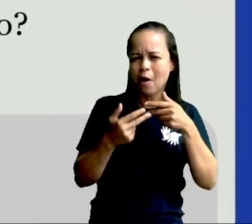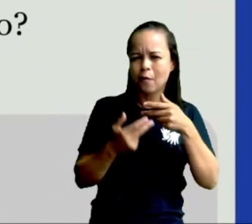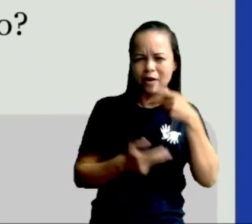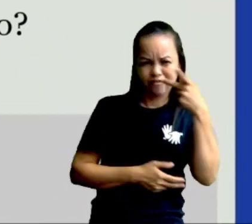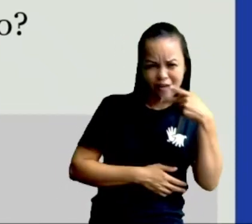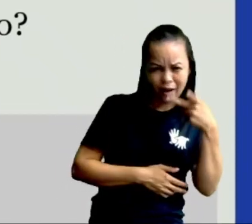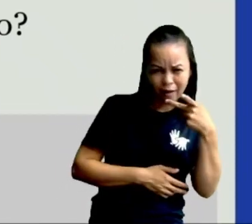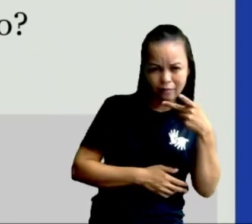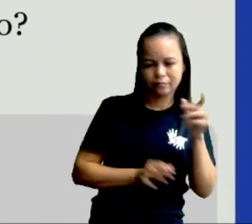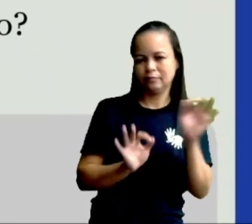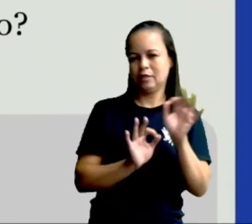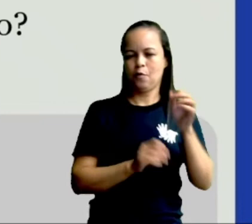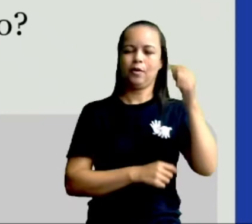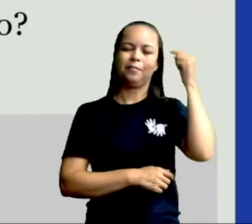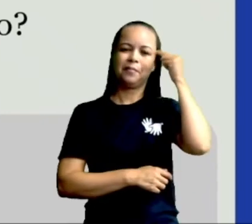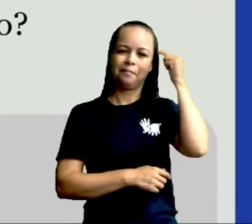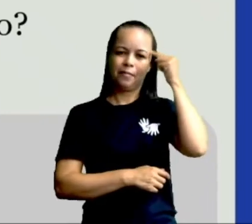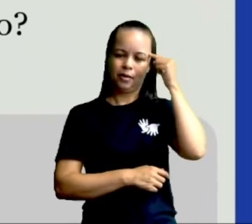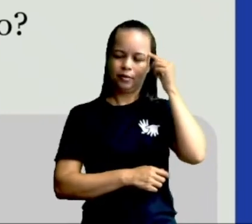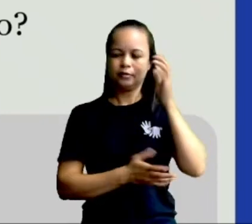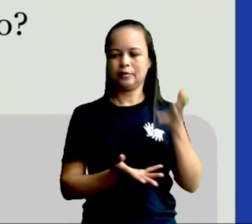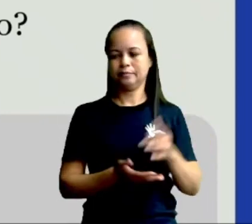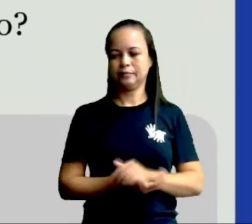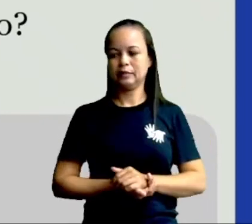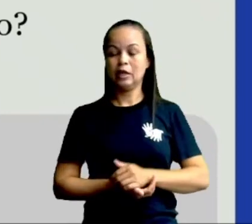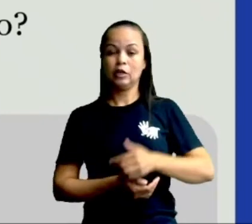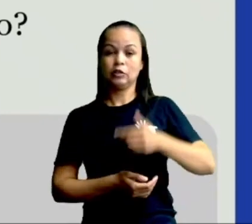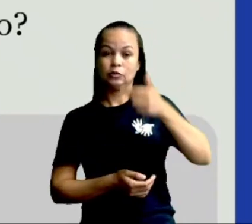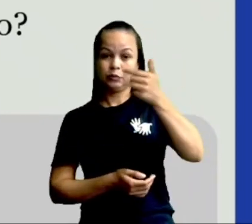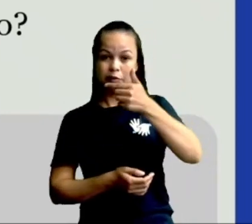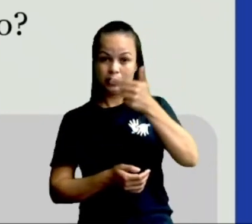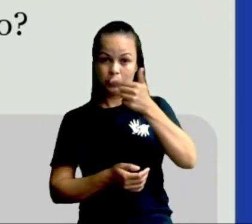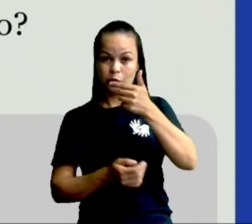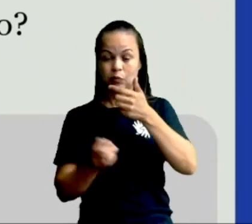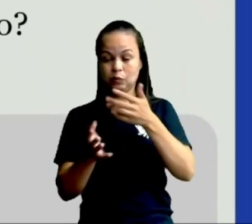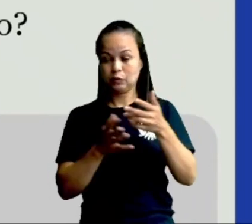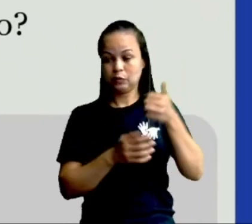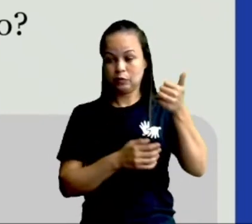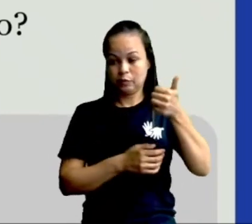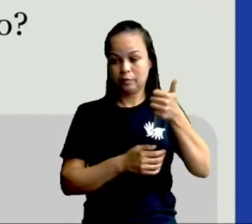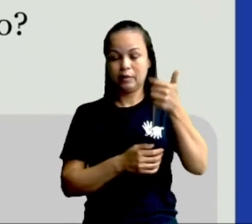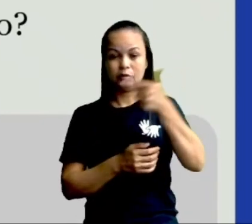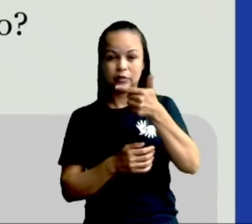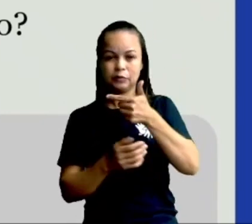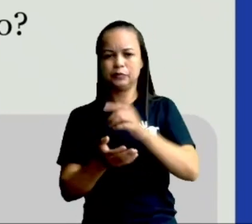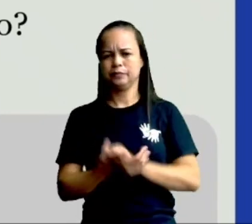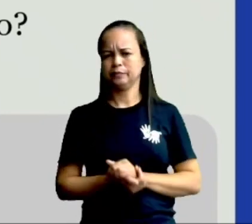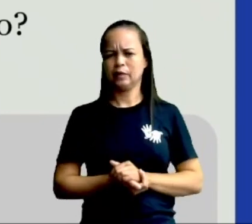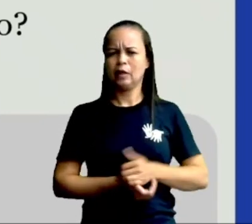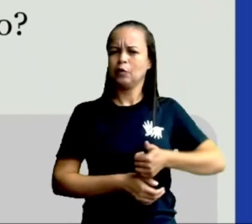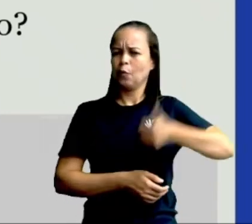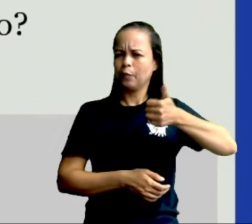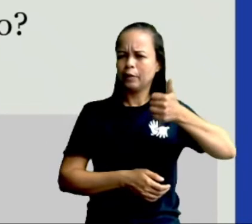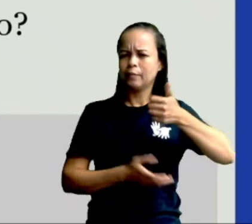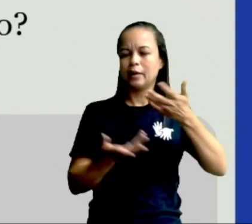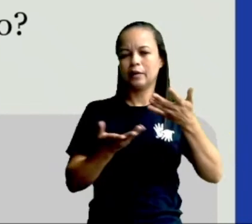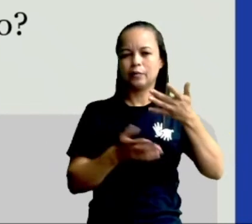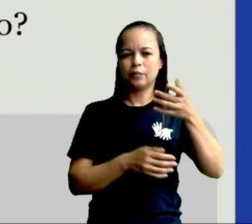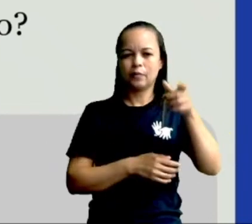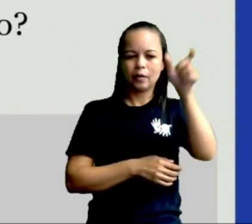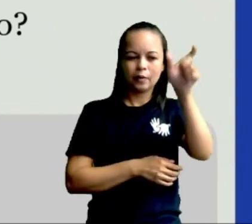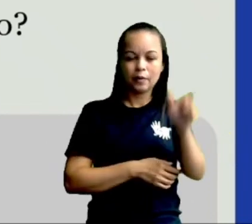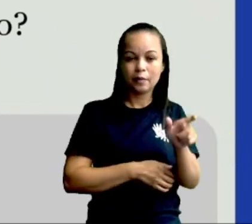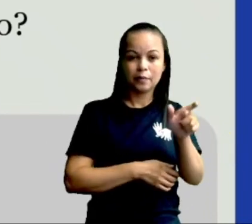Já no segundo e no primeiro e no segundo quadrinho, qual é a ideia e o que é que acontece? Gente, no primeiro, alguém